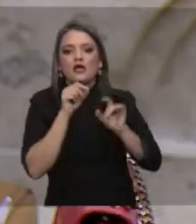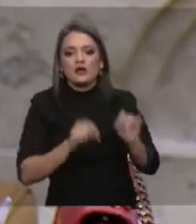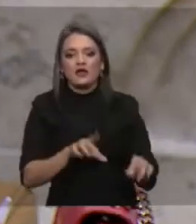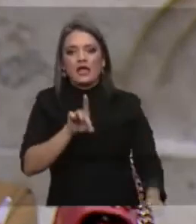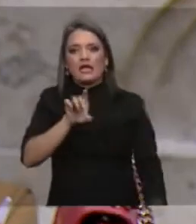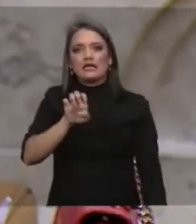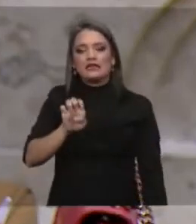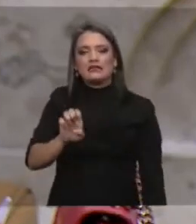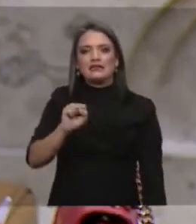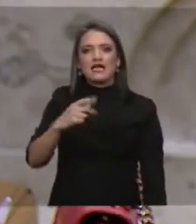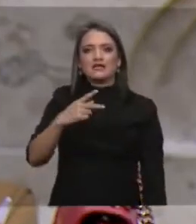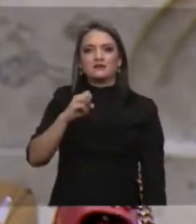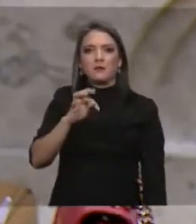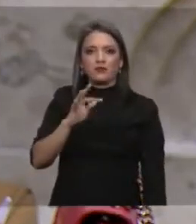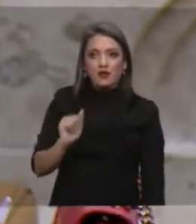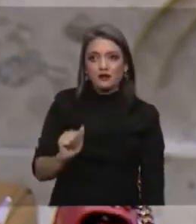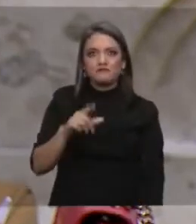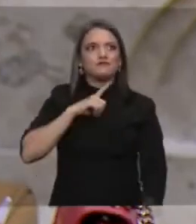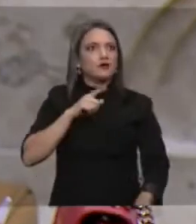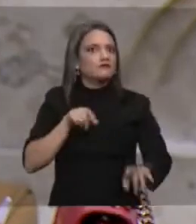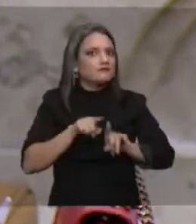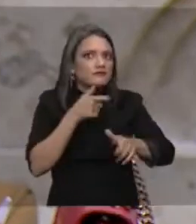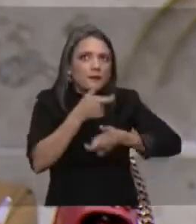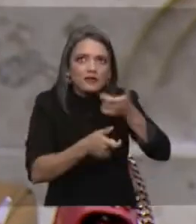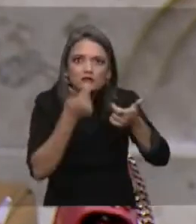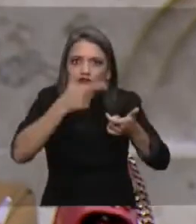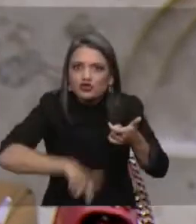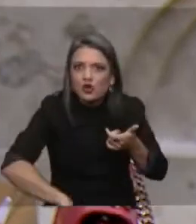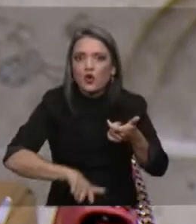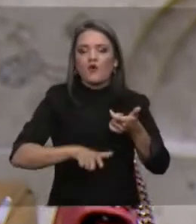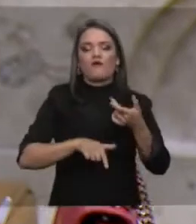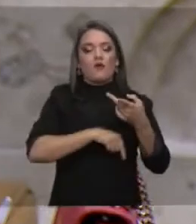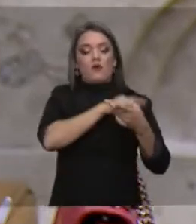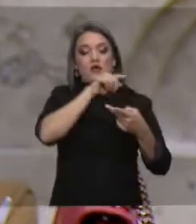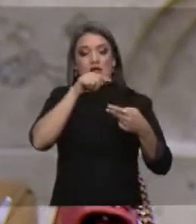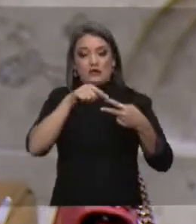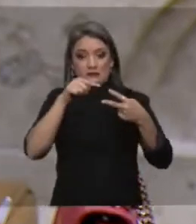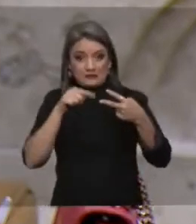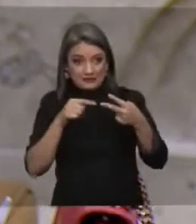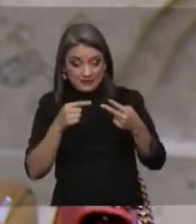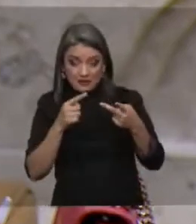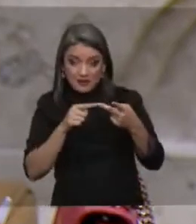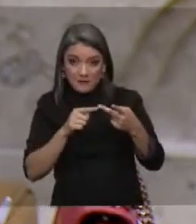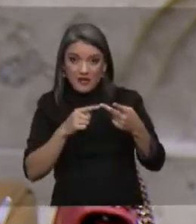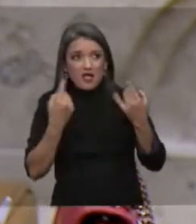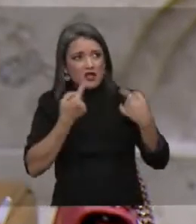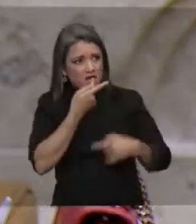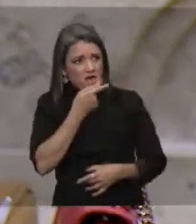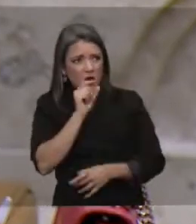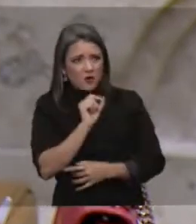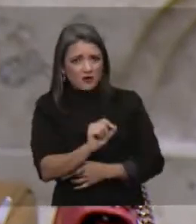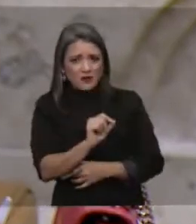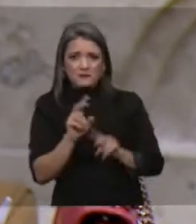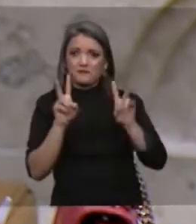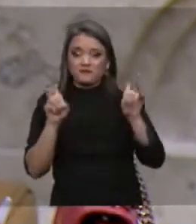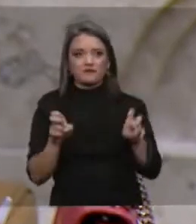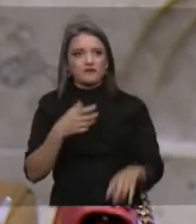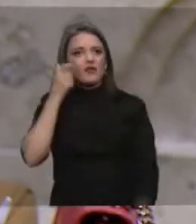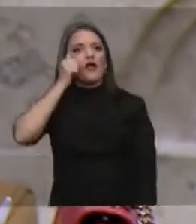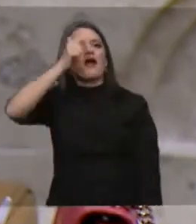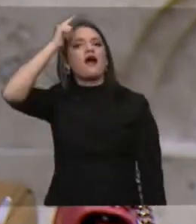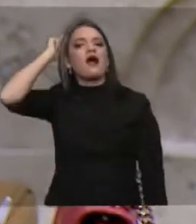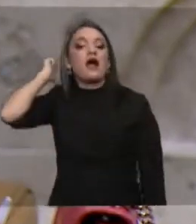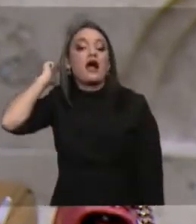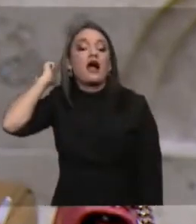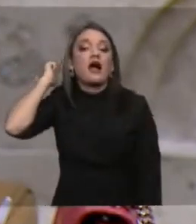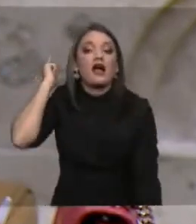déspota, somando mais 2 injúrias, segunda e terceiras condutas contra o ministro. Ele afirmou, aspas, Alexandre de